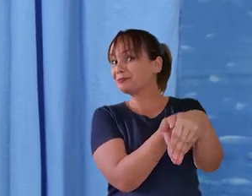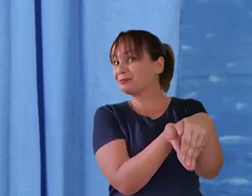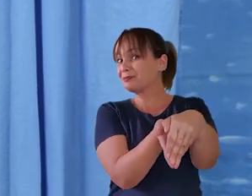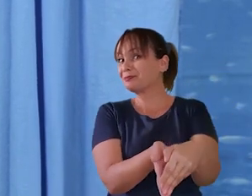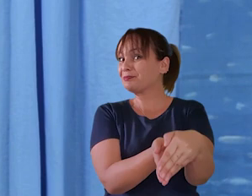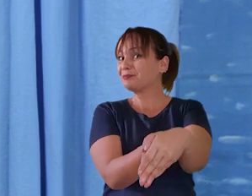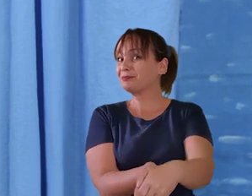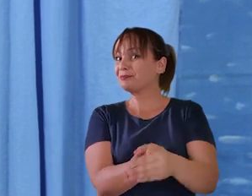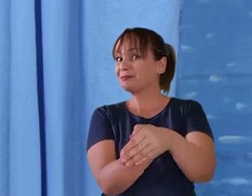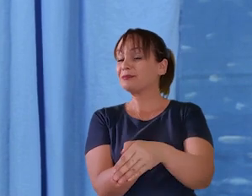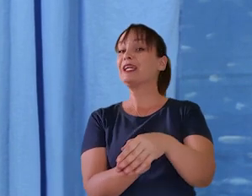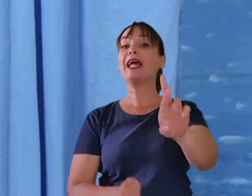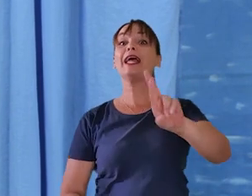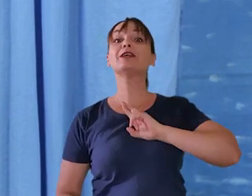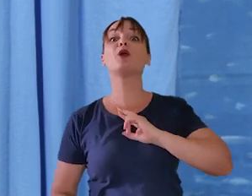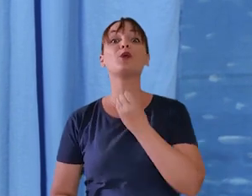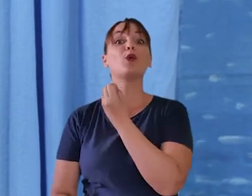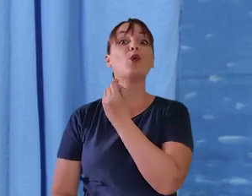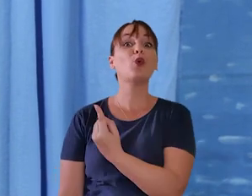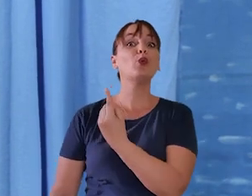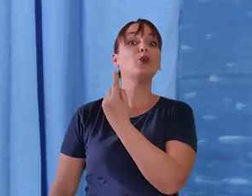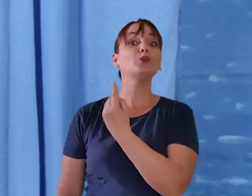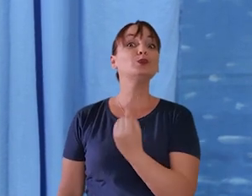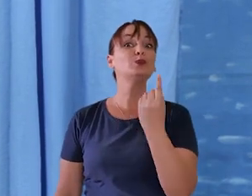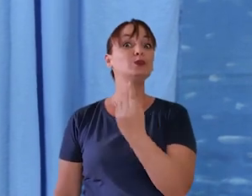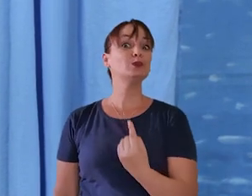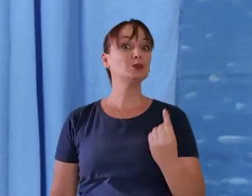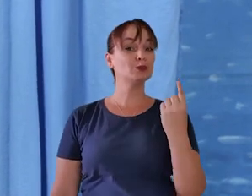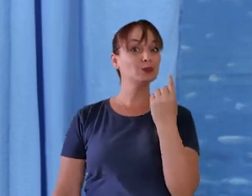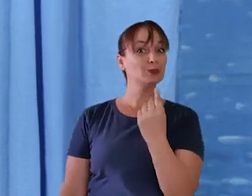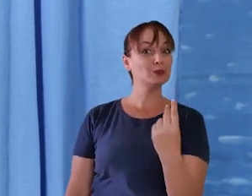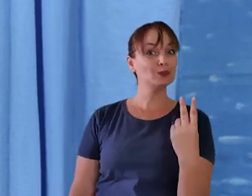vocês respondem, hein? Isso, isso! Um...